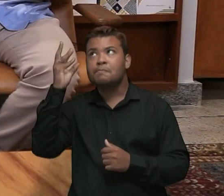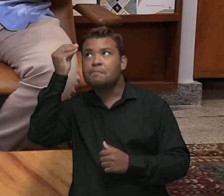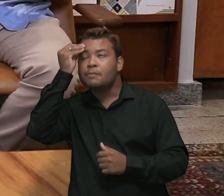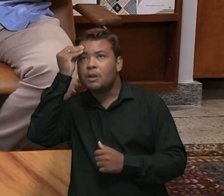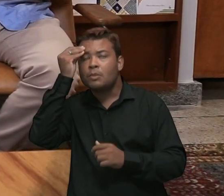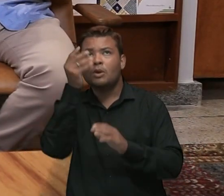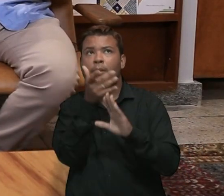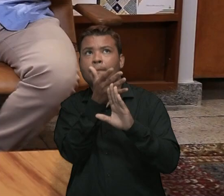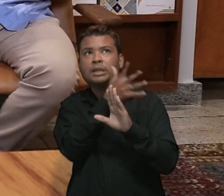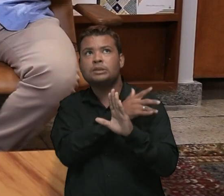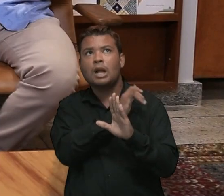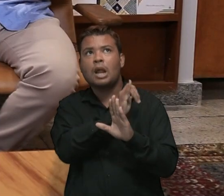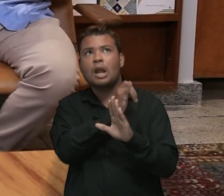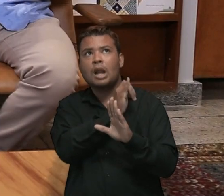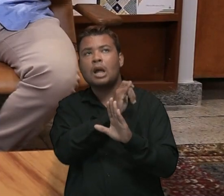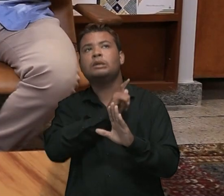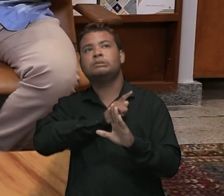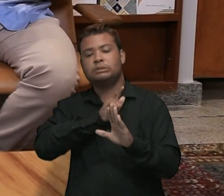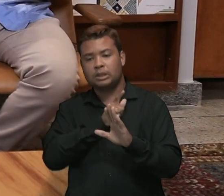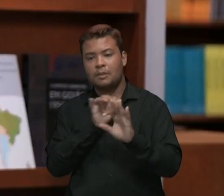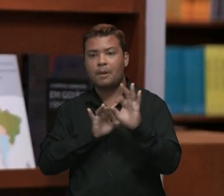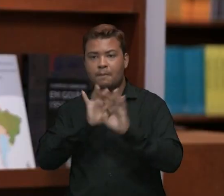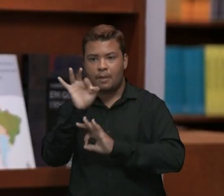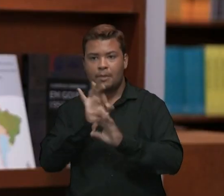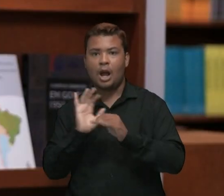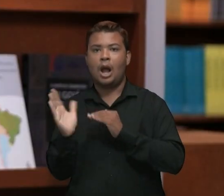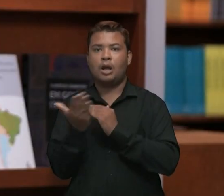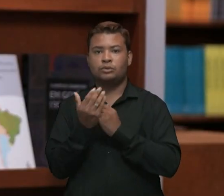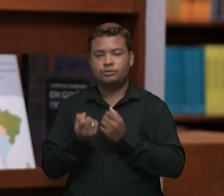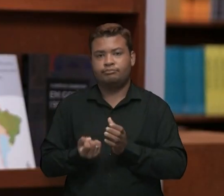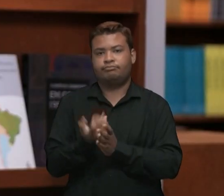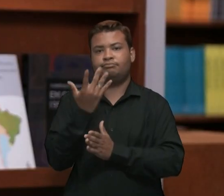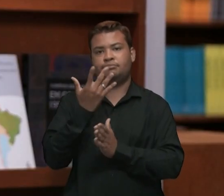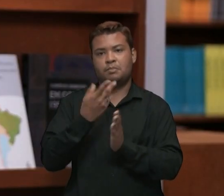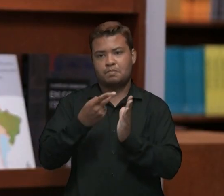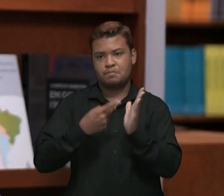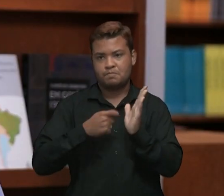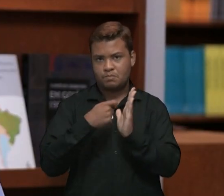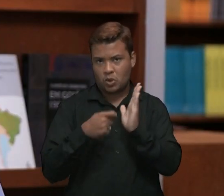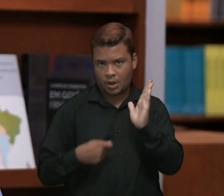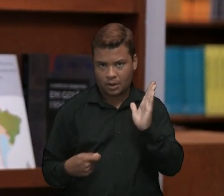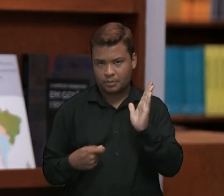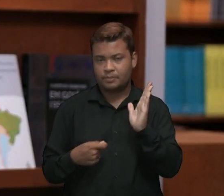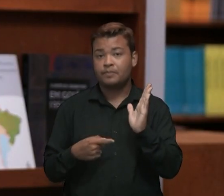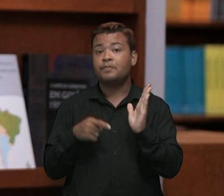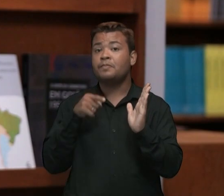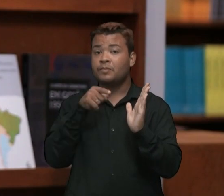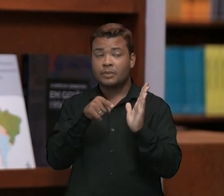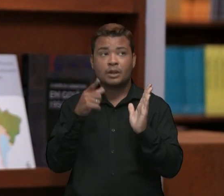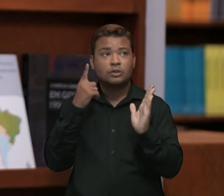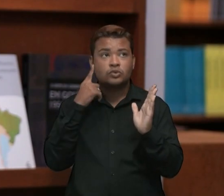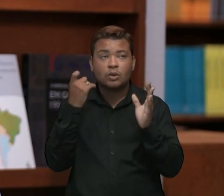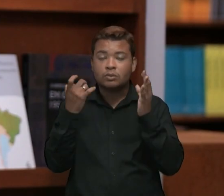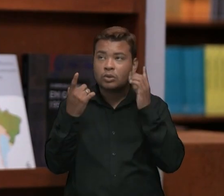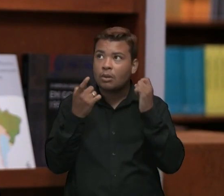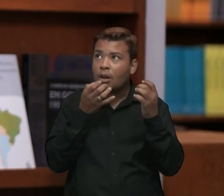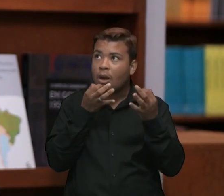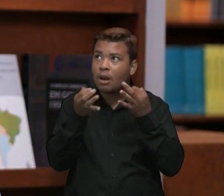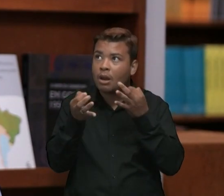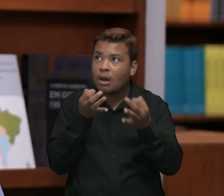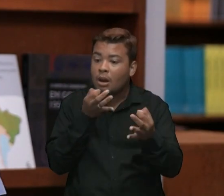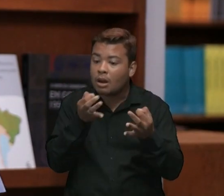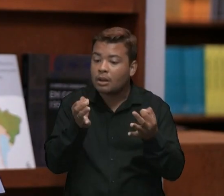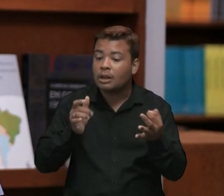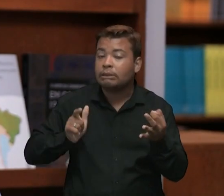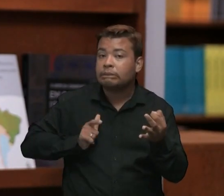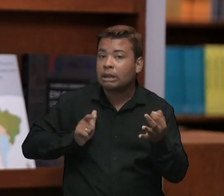desse passado oral na constituição do poema. Então essa vocalidade, essa oralidade, esse elemento sonoro que está lá, ele de alguma